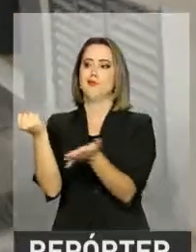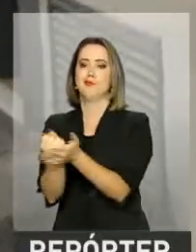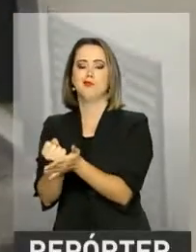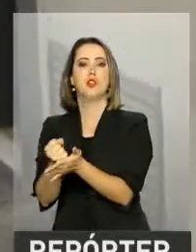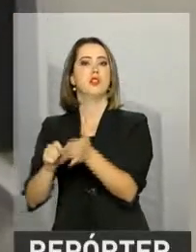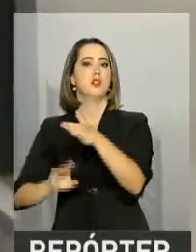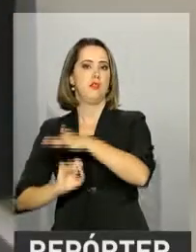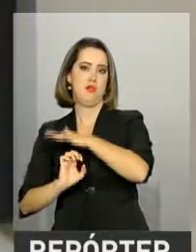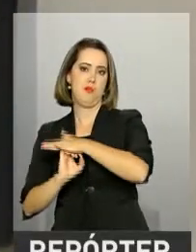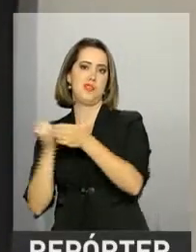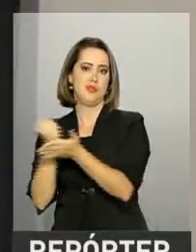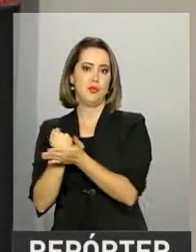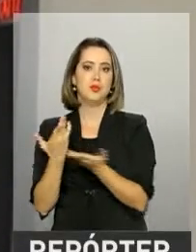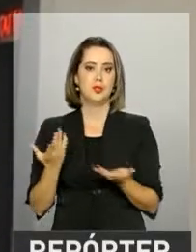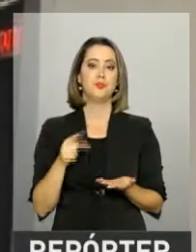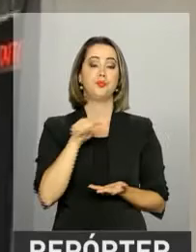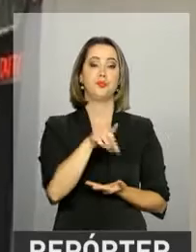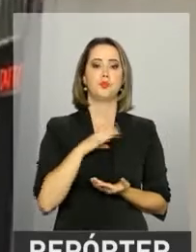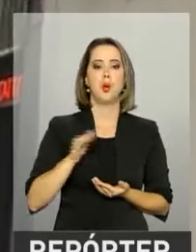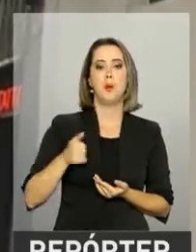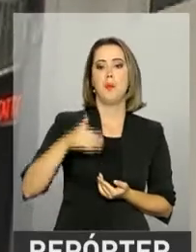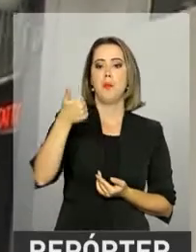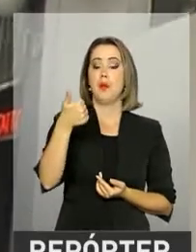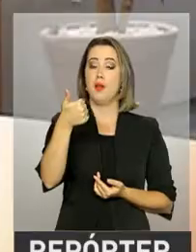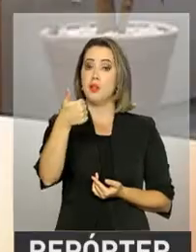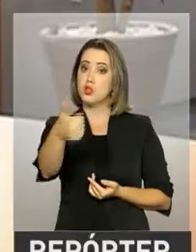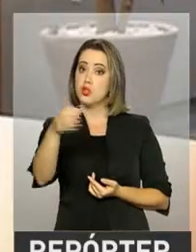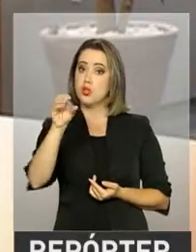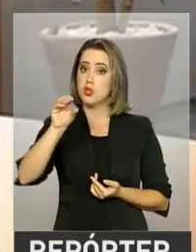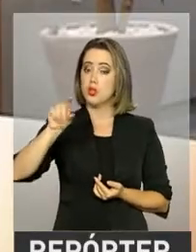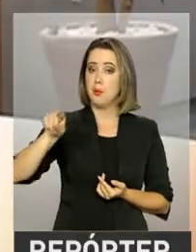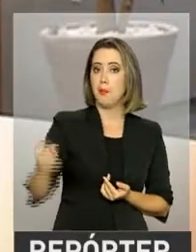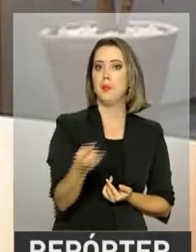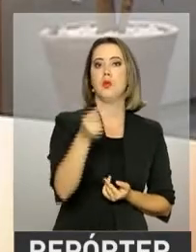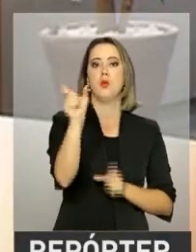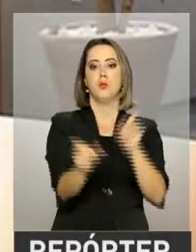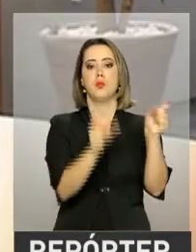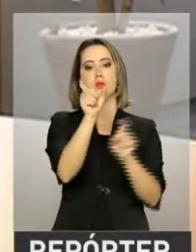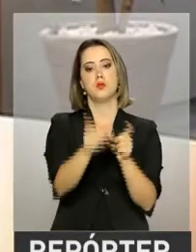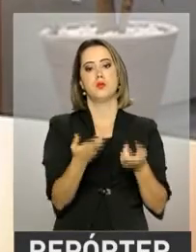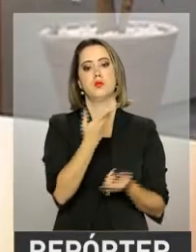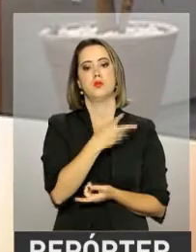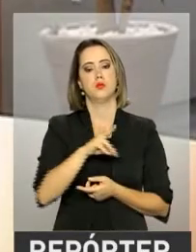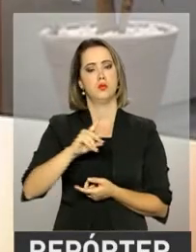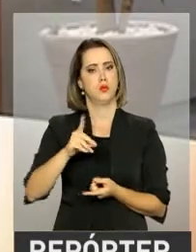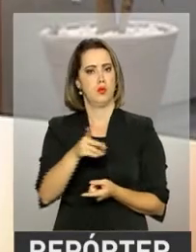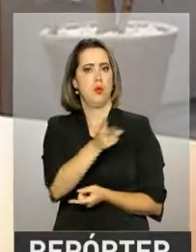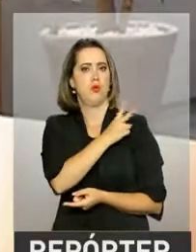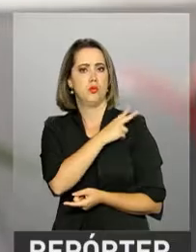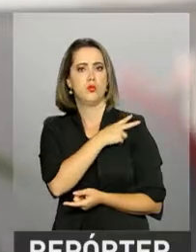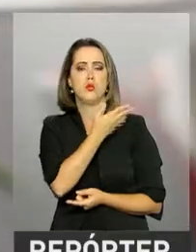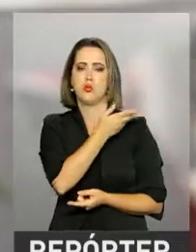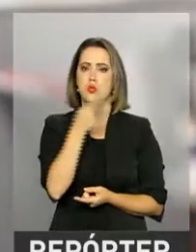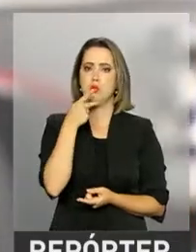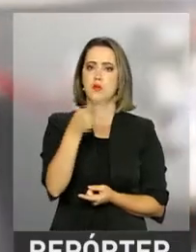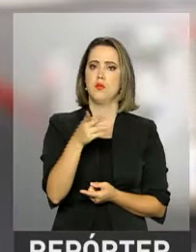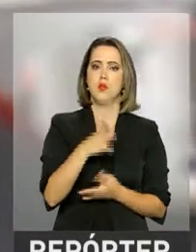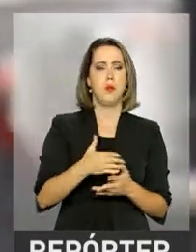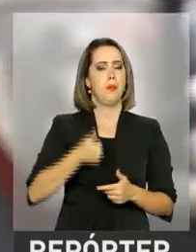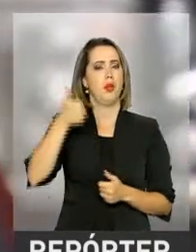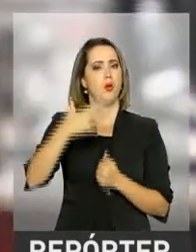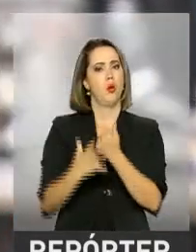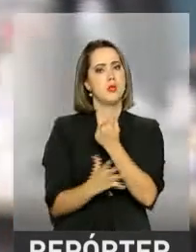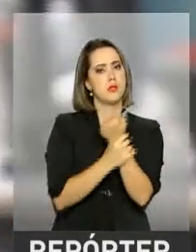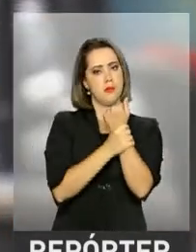nessa empresa que são mais de mil clientes para o diretor-presidente a regulamentação dá mais segurança